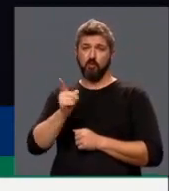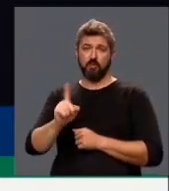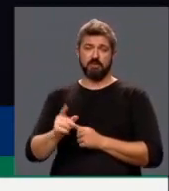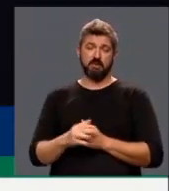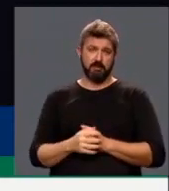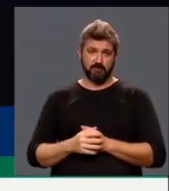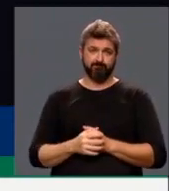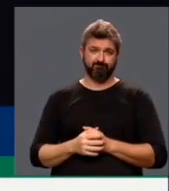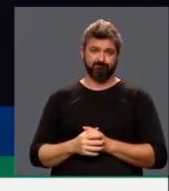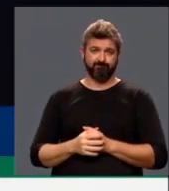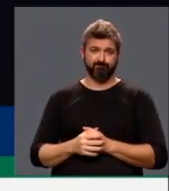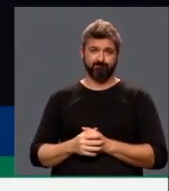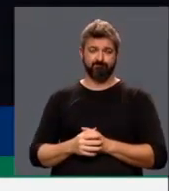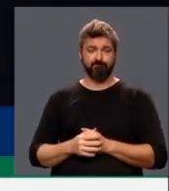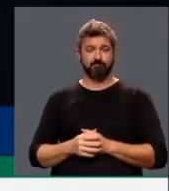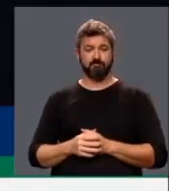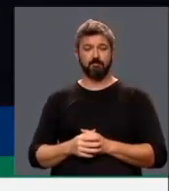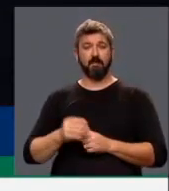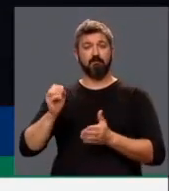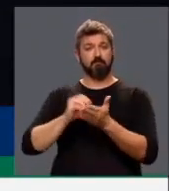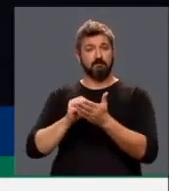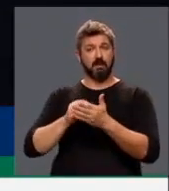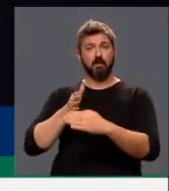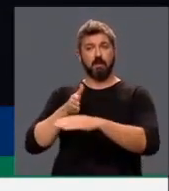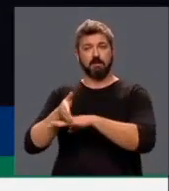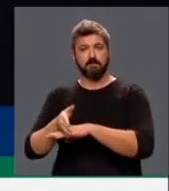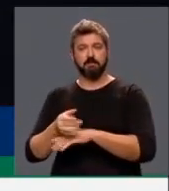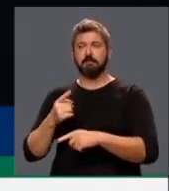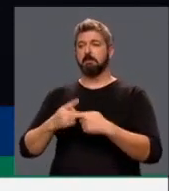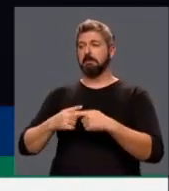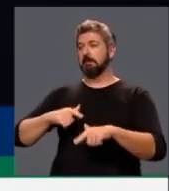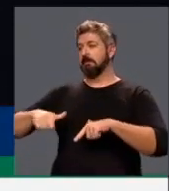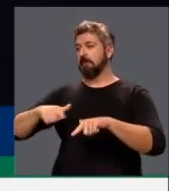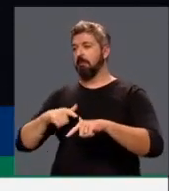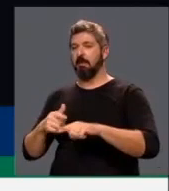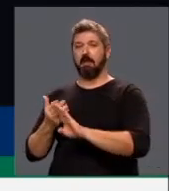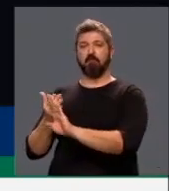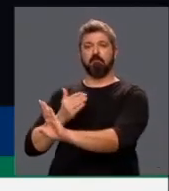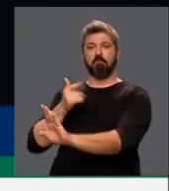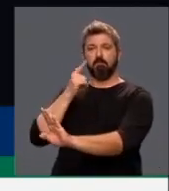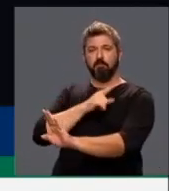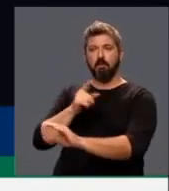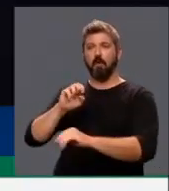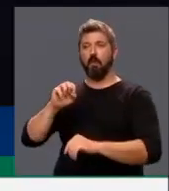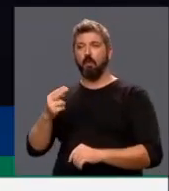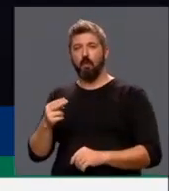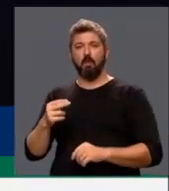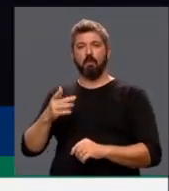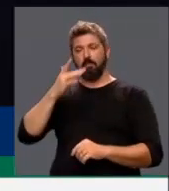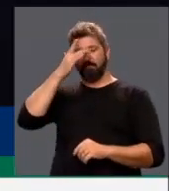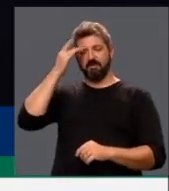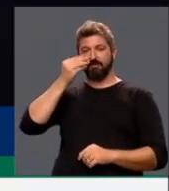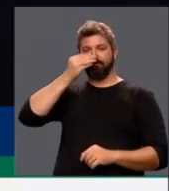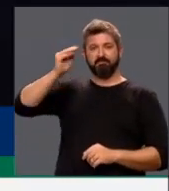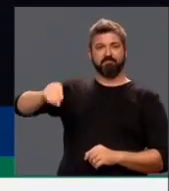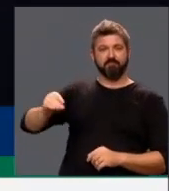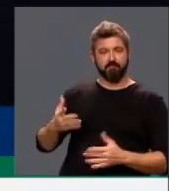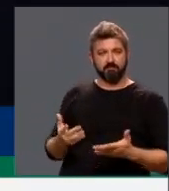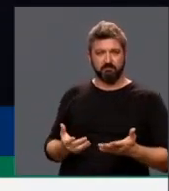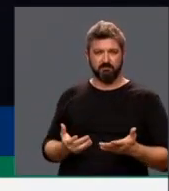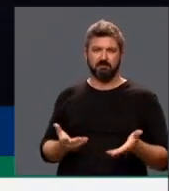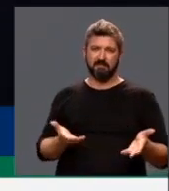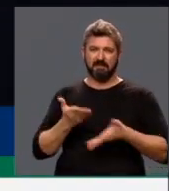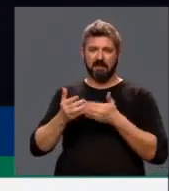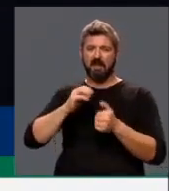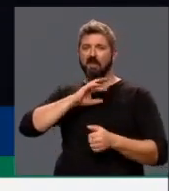fazer pré-natal completo. É por falta de acesso, é porque tem que trabalhar e não consegue licença, é porque são mais desumanizadas. Né? Então, queria lembrar isso para